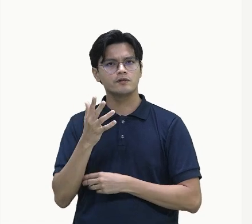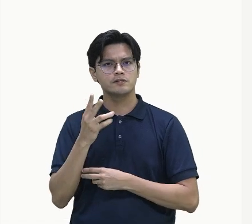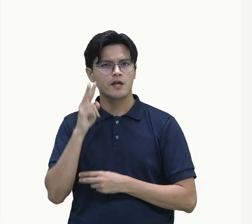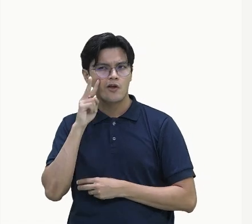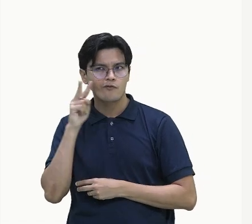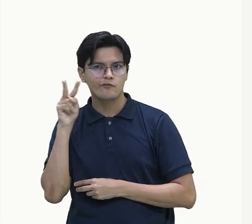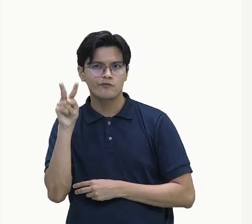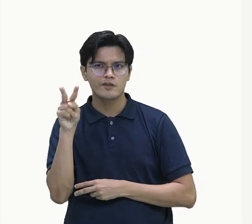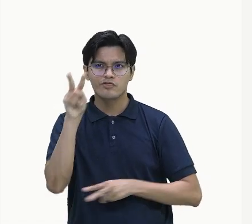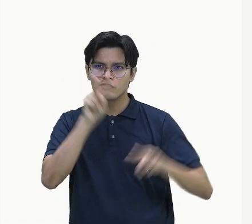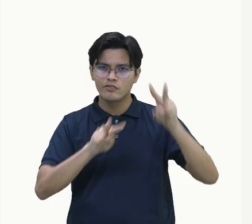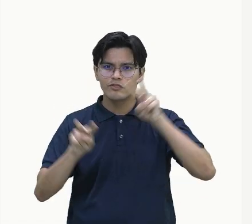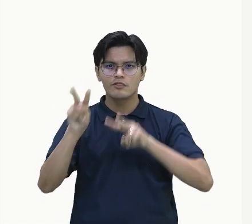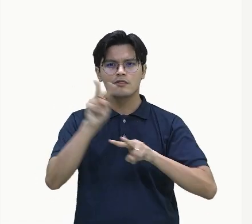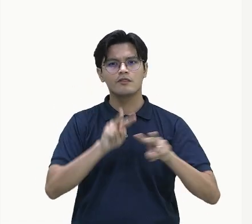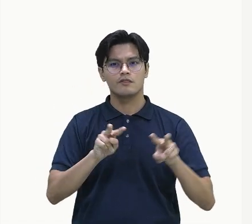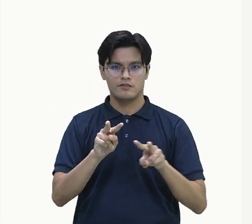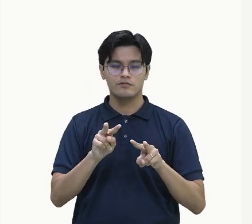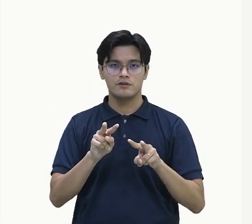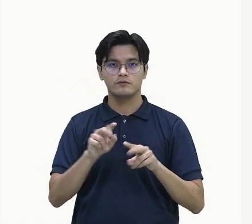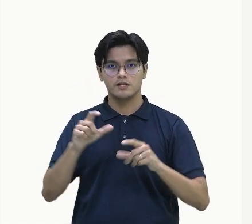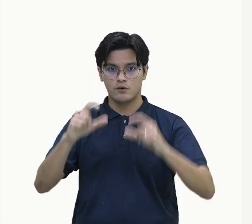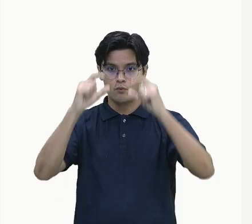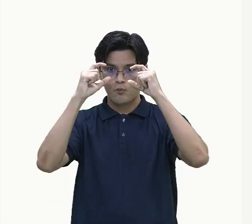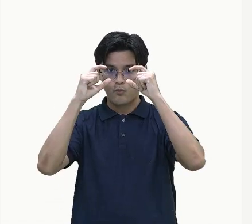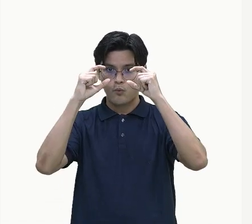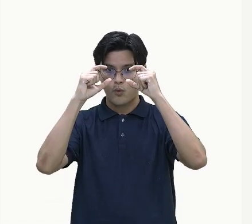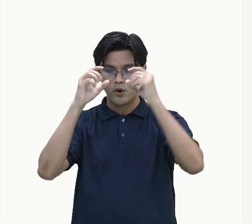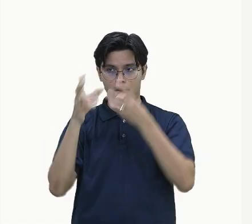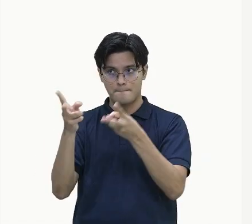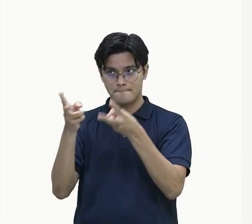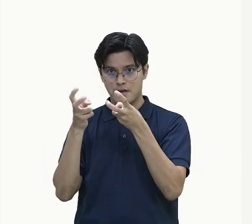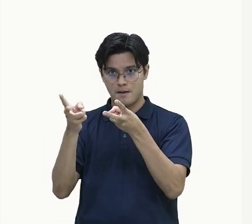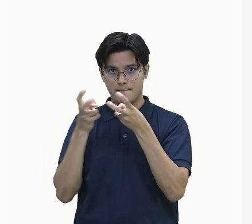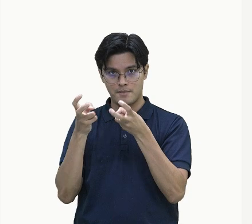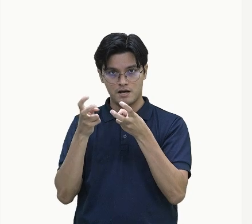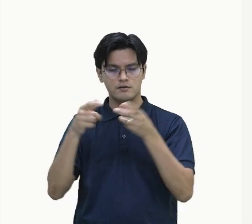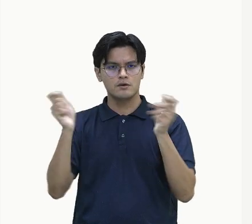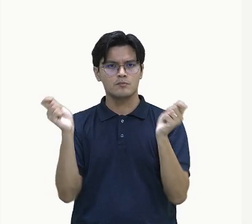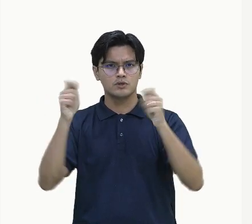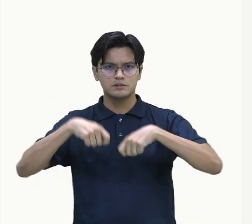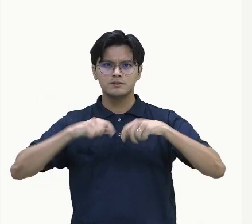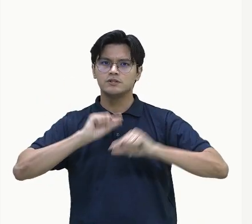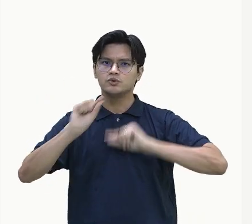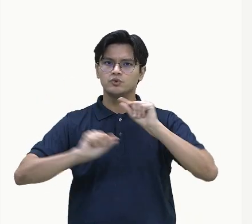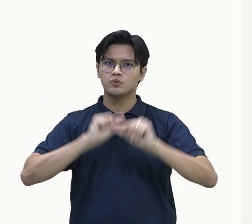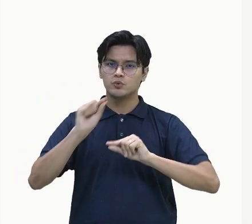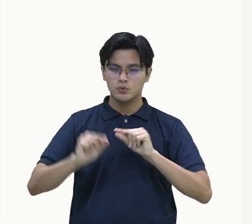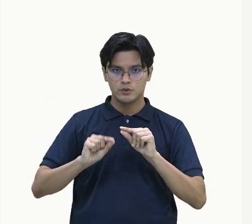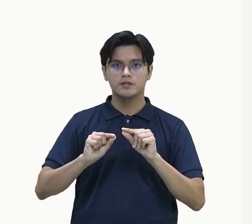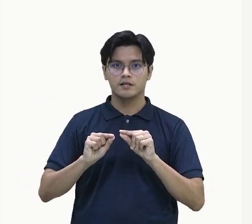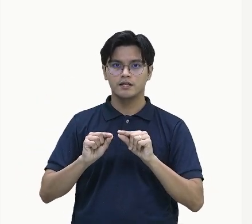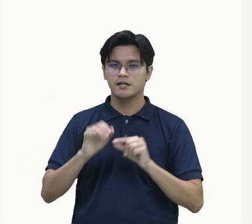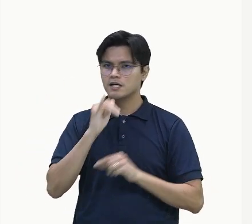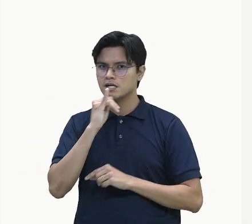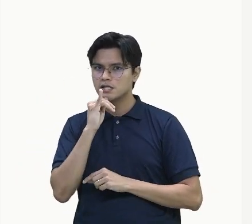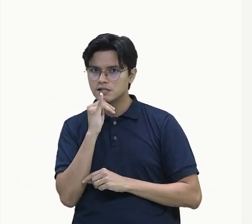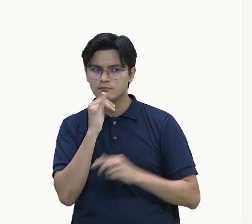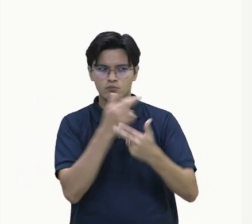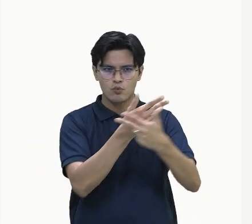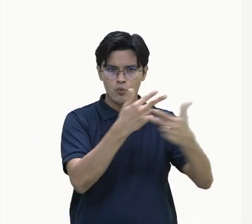que é captada aí pelo esse órgão sensorial importantíssimo, né, permite a percepção de formas,